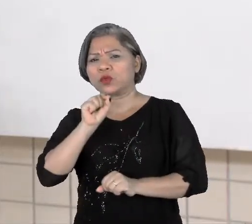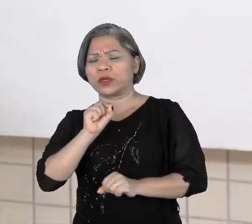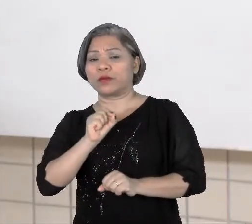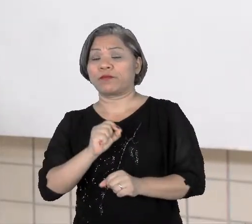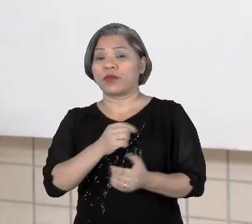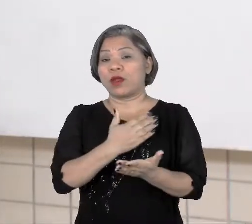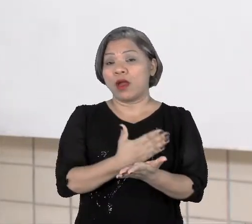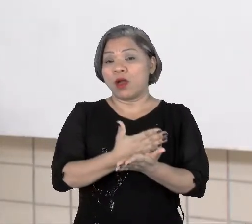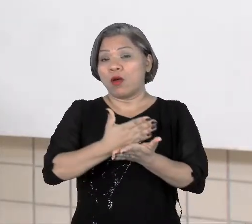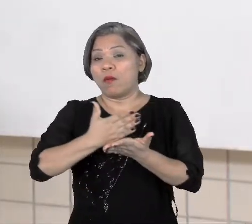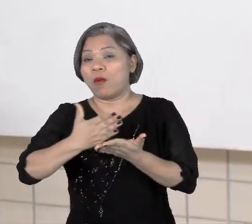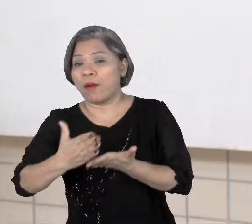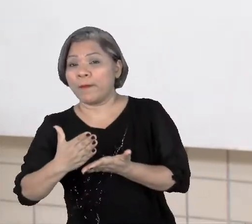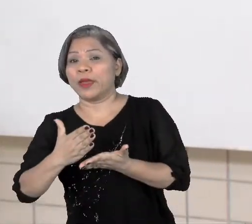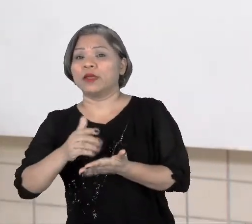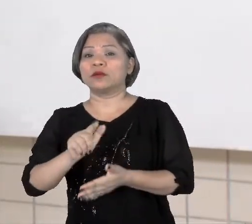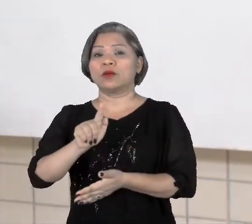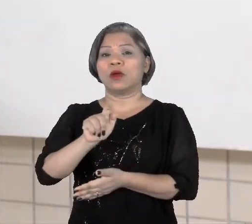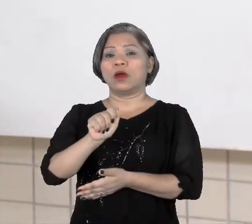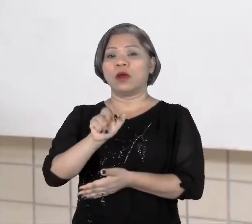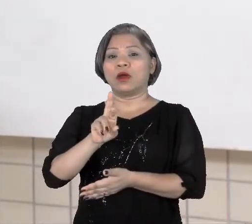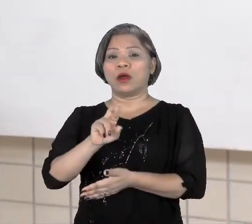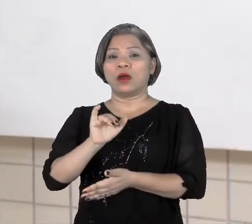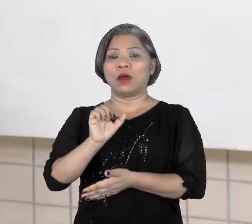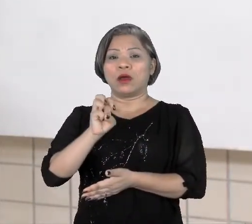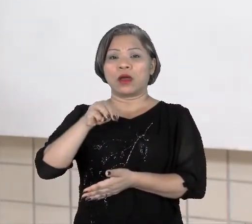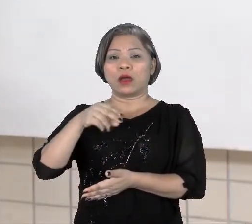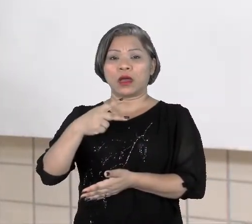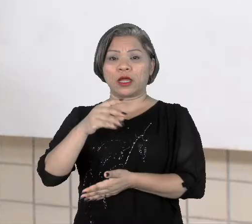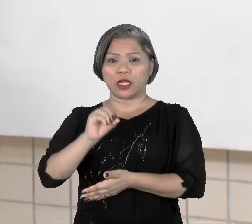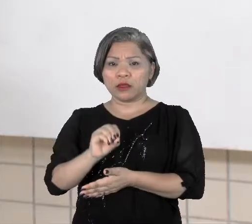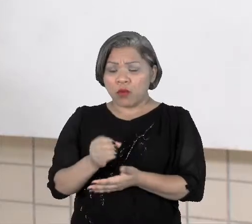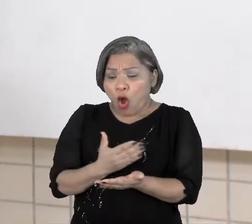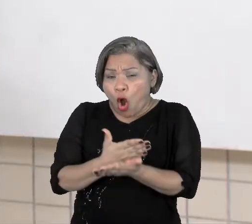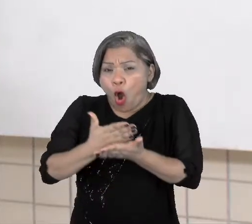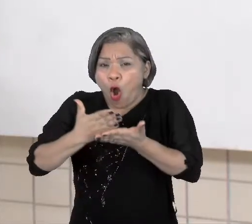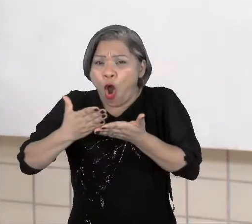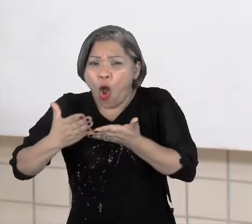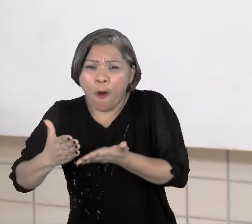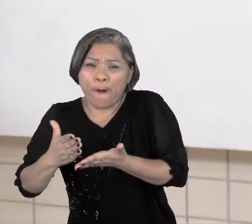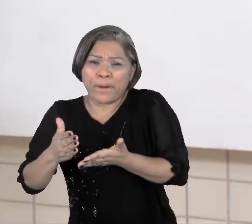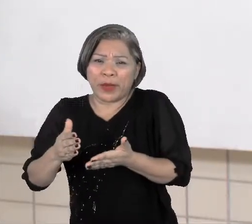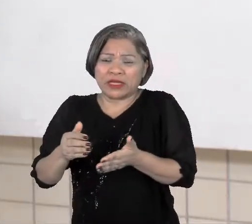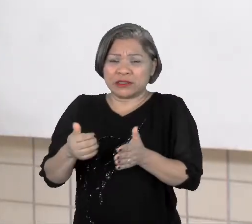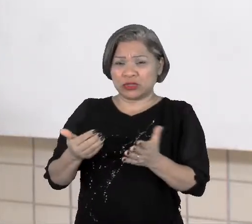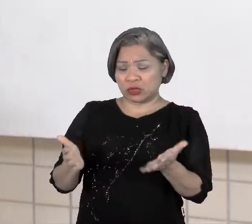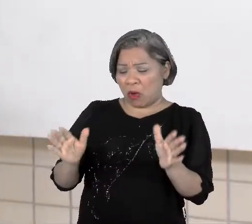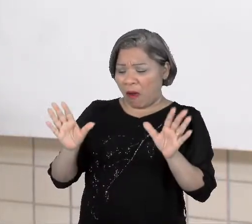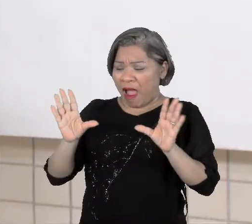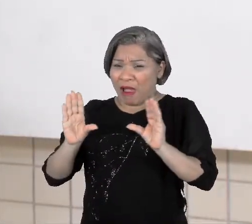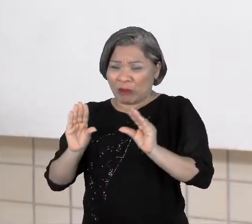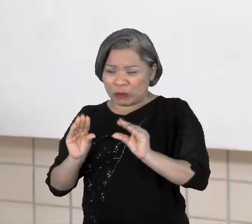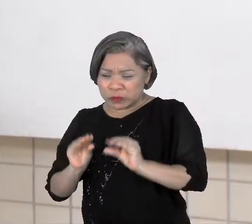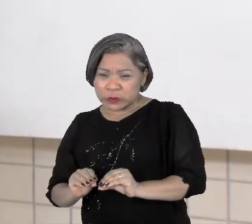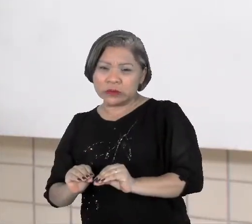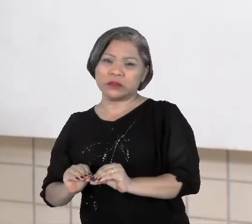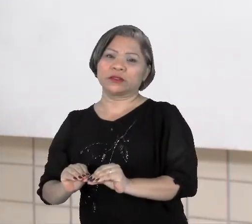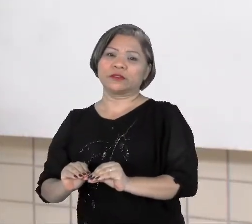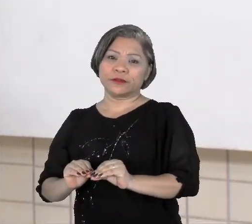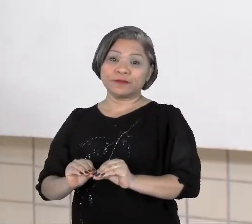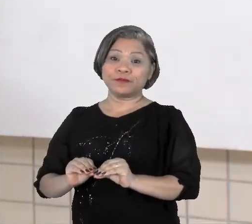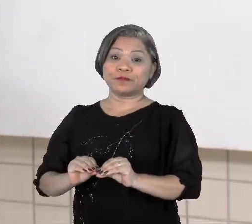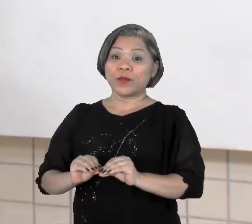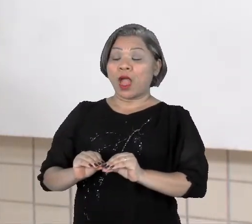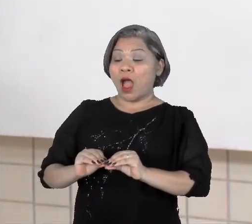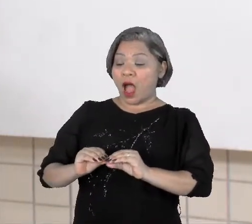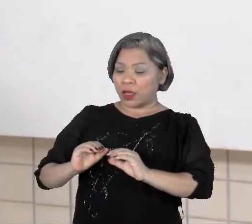certo? A partir do momento que os garimpos dessa região começam a entrar em declínio, notadamente um aumento na produção pecuária.